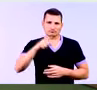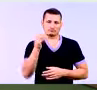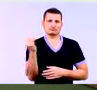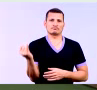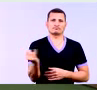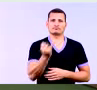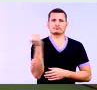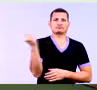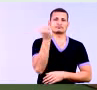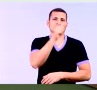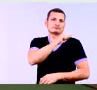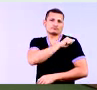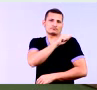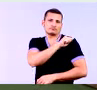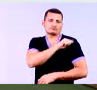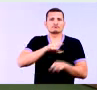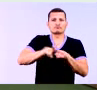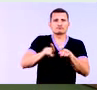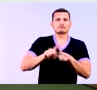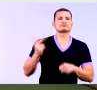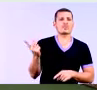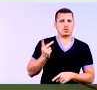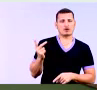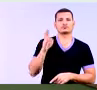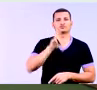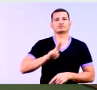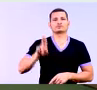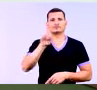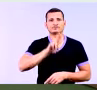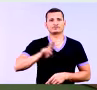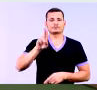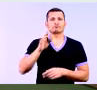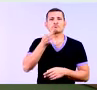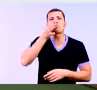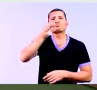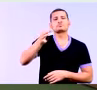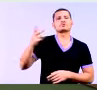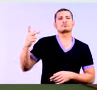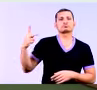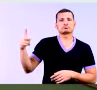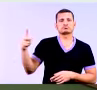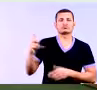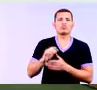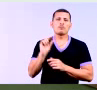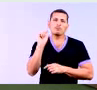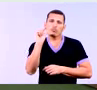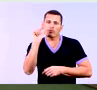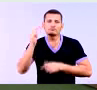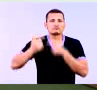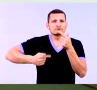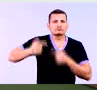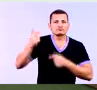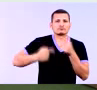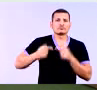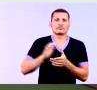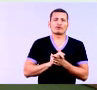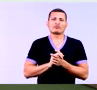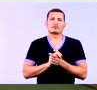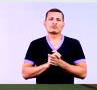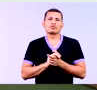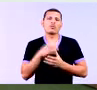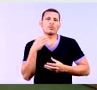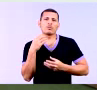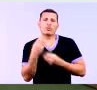os nossos alunos e para nós como usuário. Na sua opinião, vamos debater um pouco com os nossos alunos, até onde deve